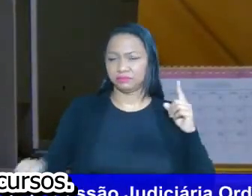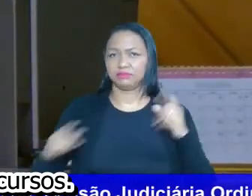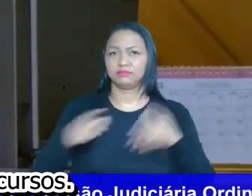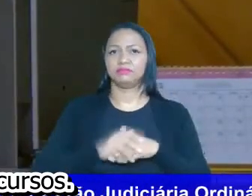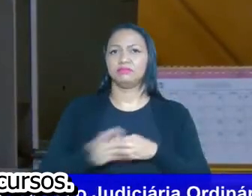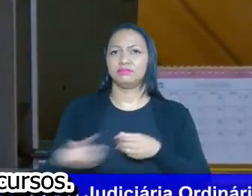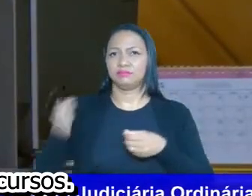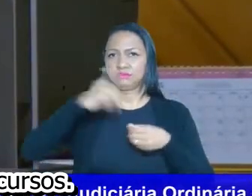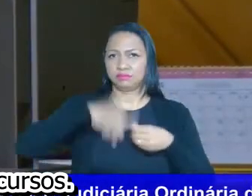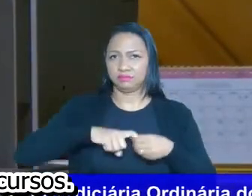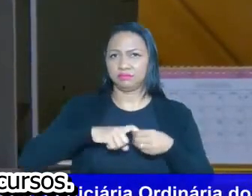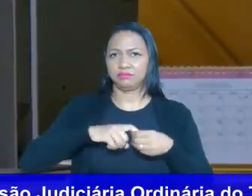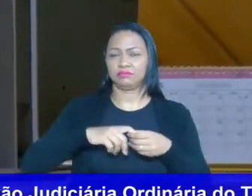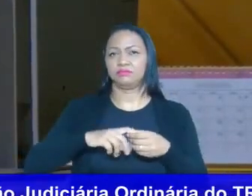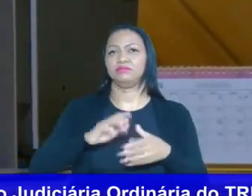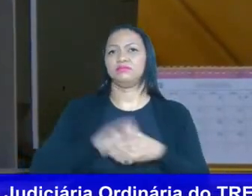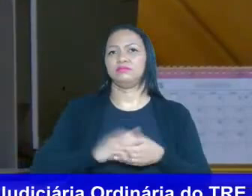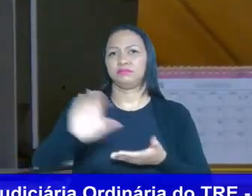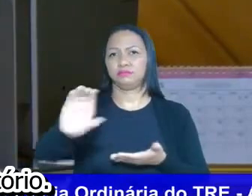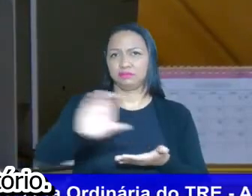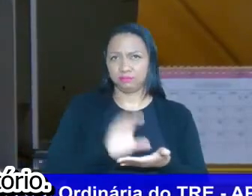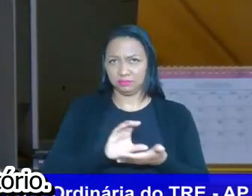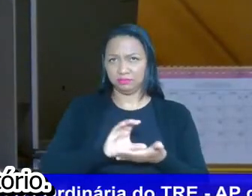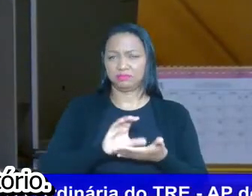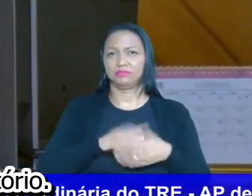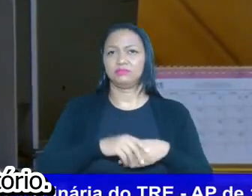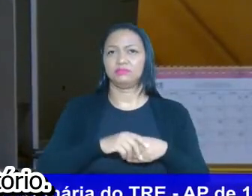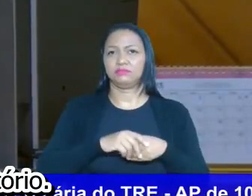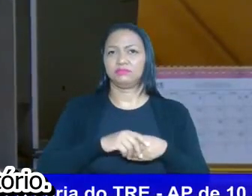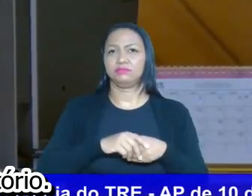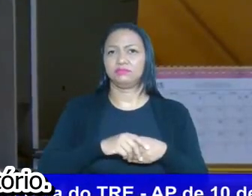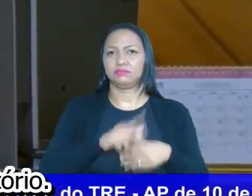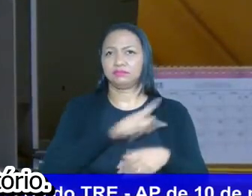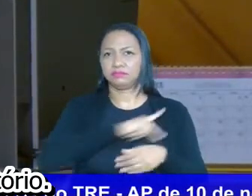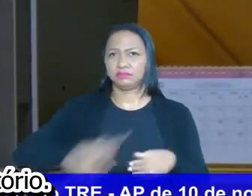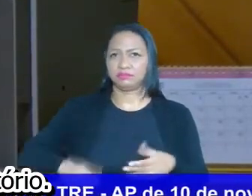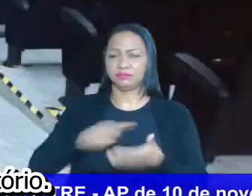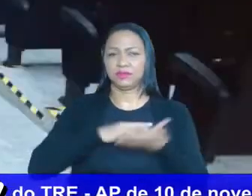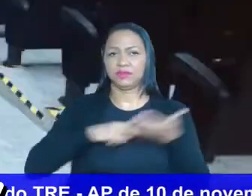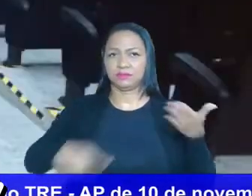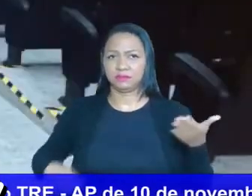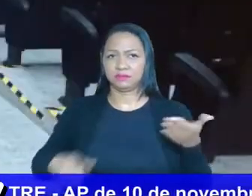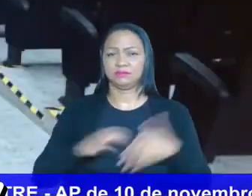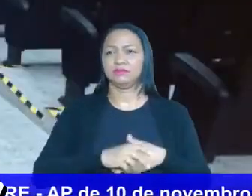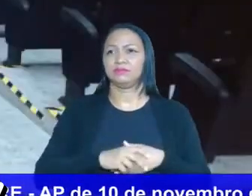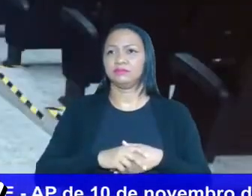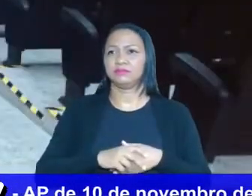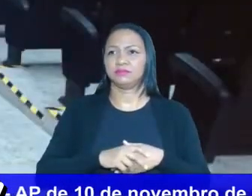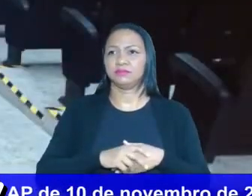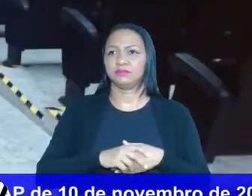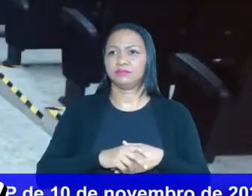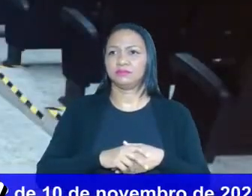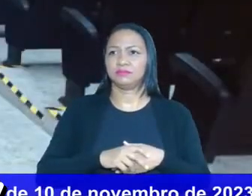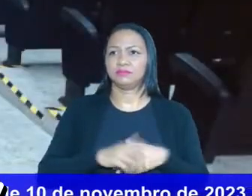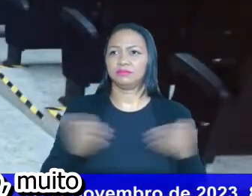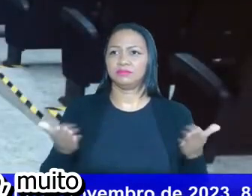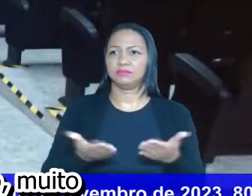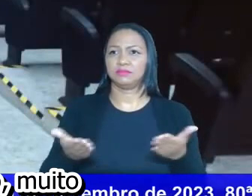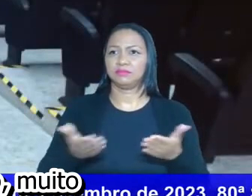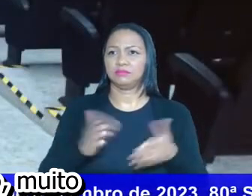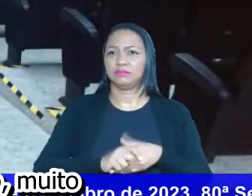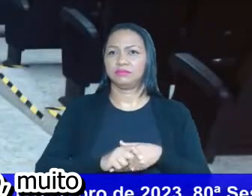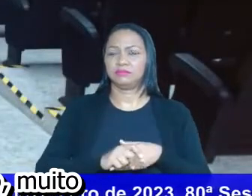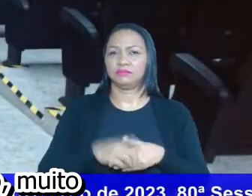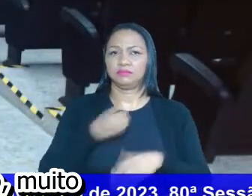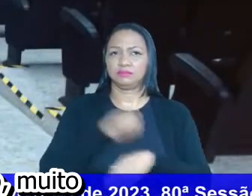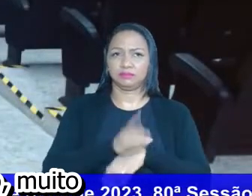desaprovação e devolução de recursos. Esse, em síntese, senhor presidente, é o relatório. Relatório, vamos ouvir, primeiramente,